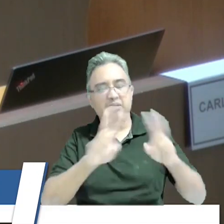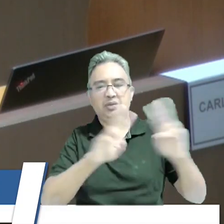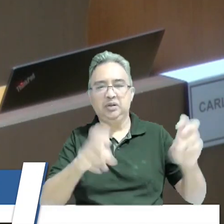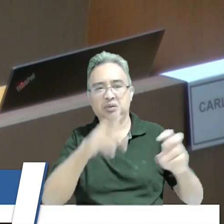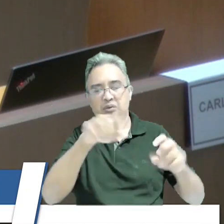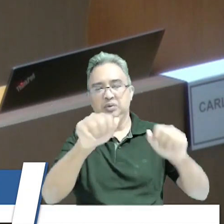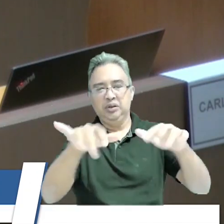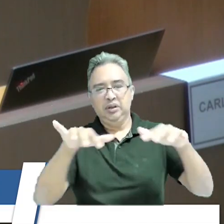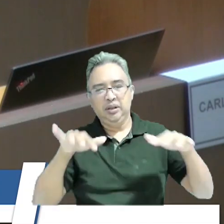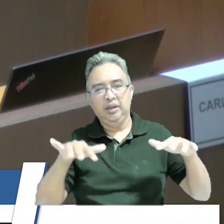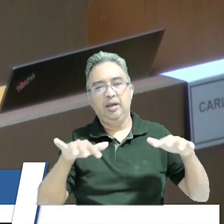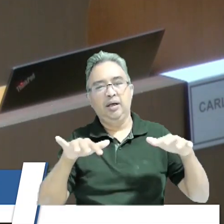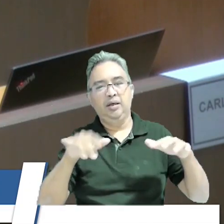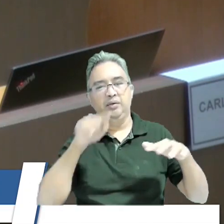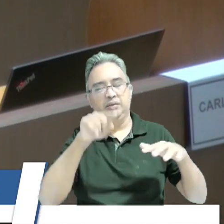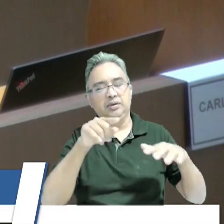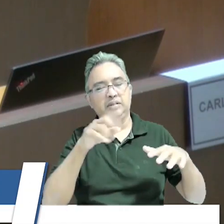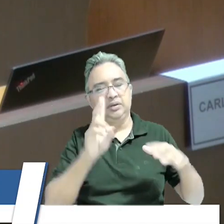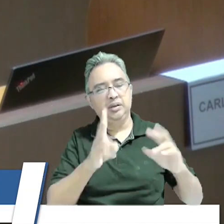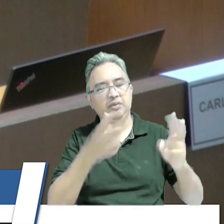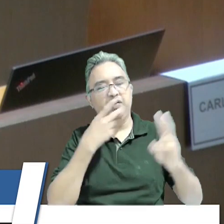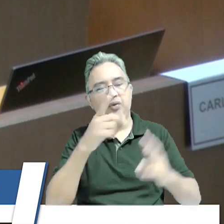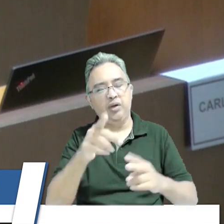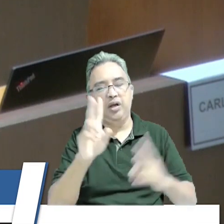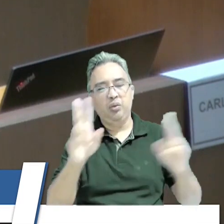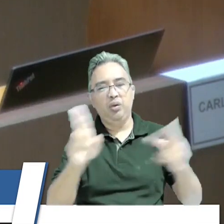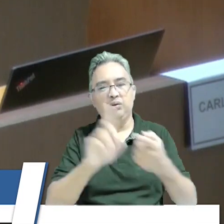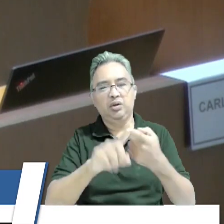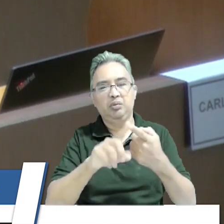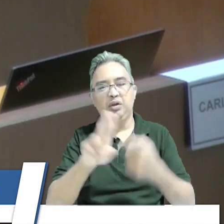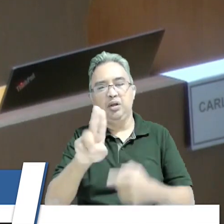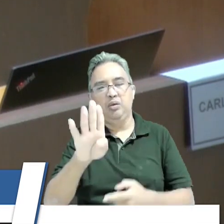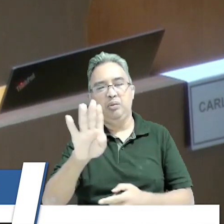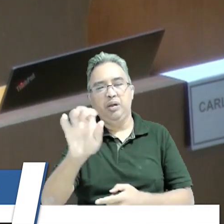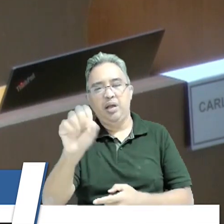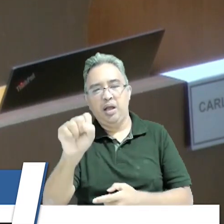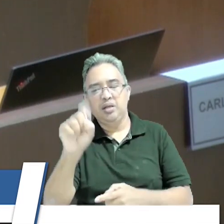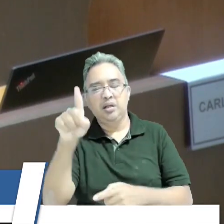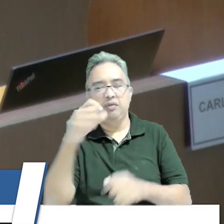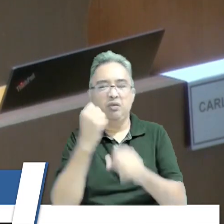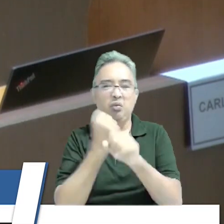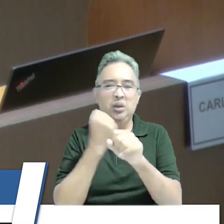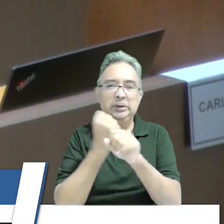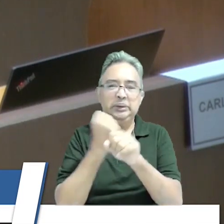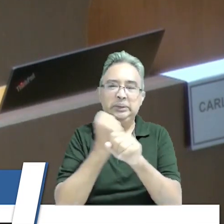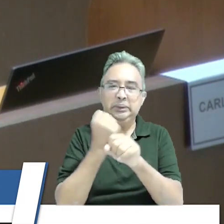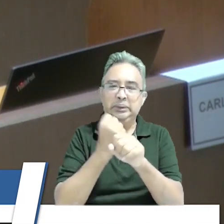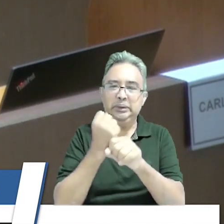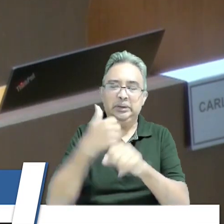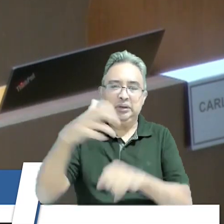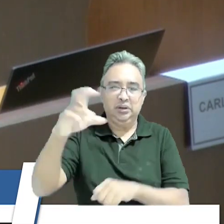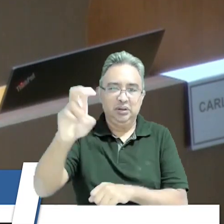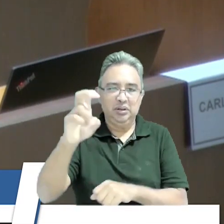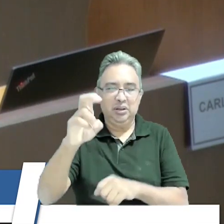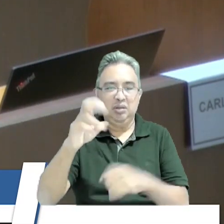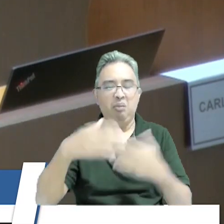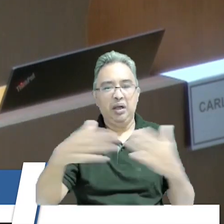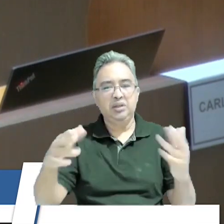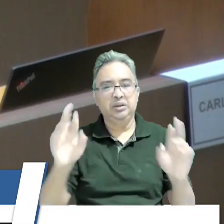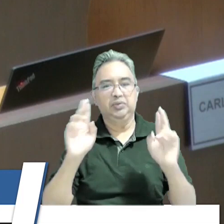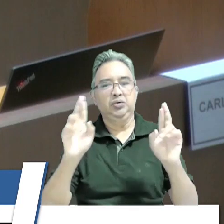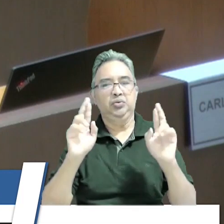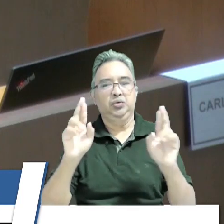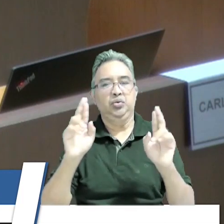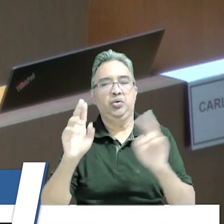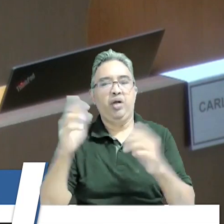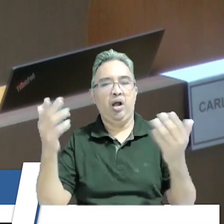fala, foi como a UBS lá do sítio Petrópolis, foi uma luta também de 15 anos. Mas esperamos que essas obras no próximo ano sejam concluídas e realizadas,